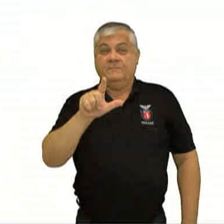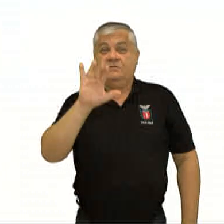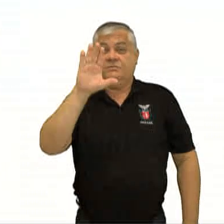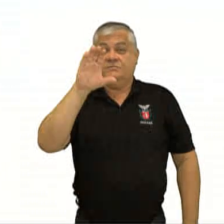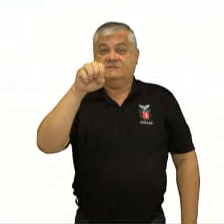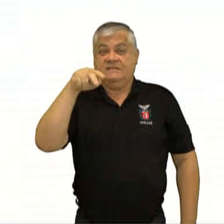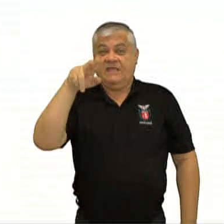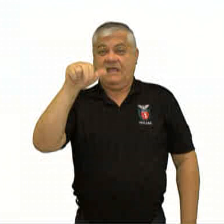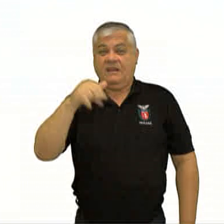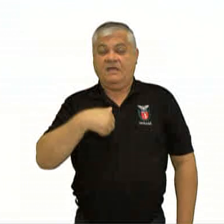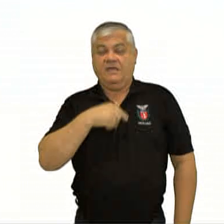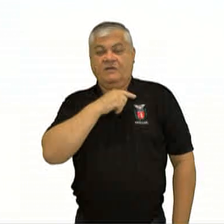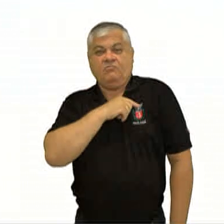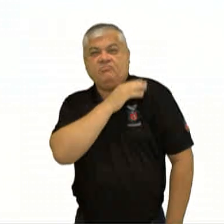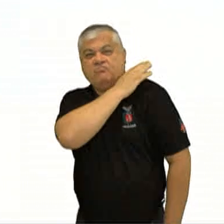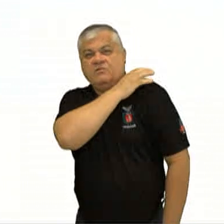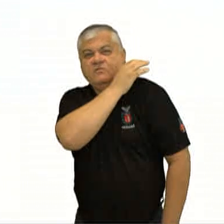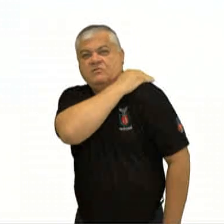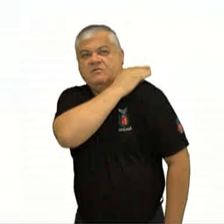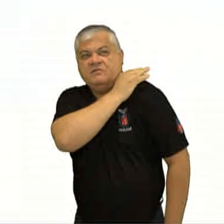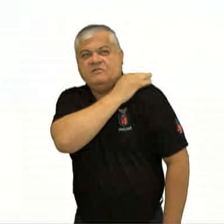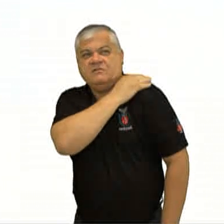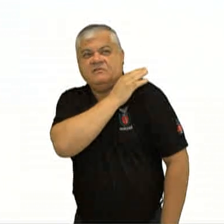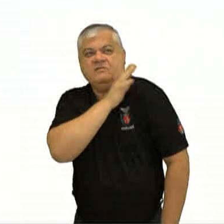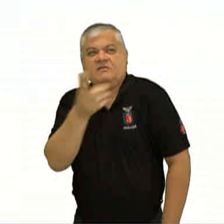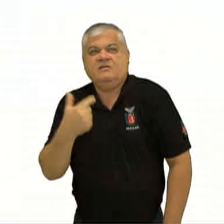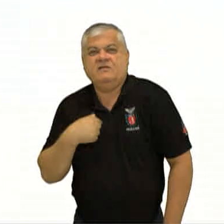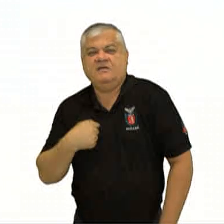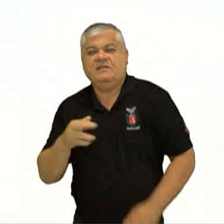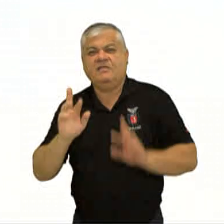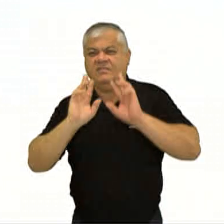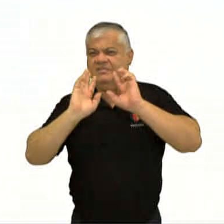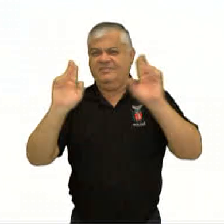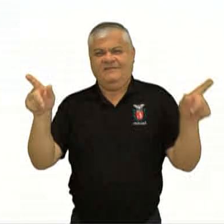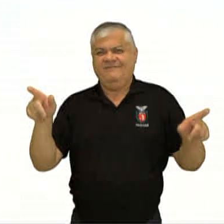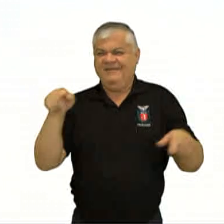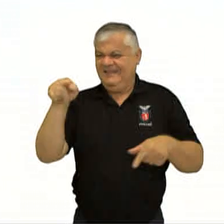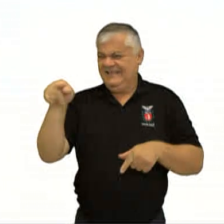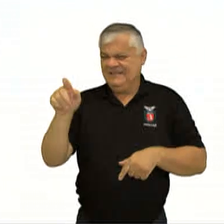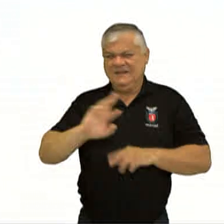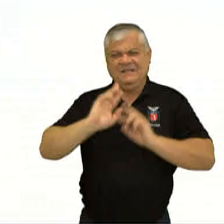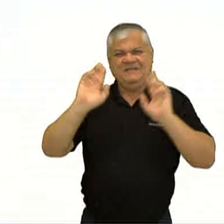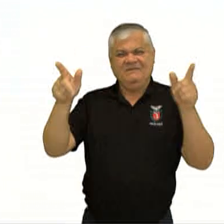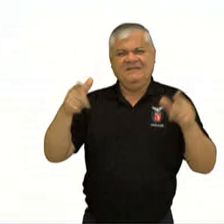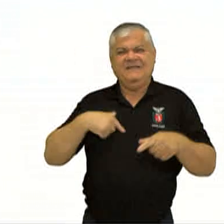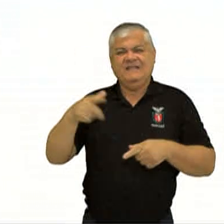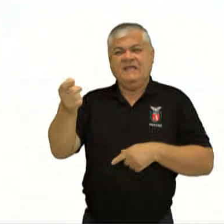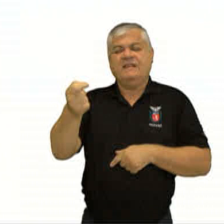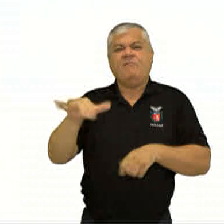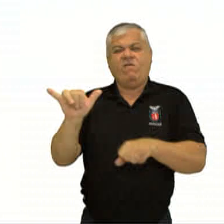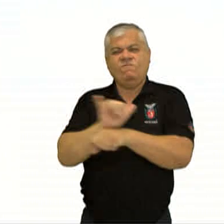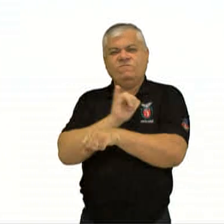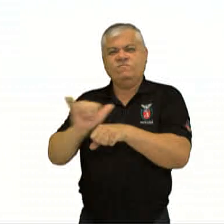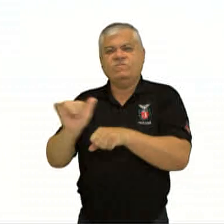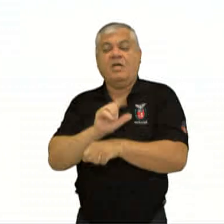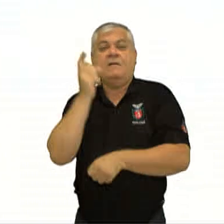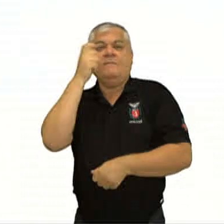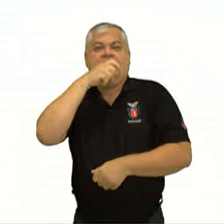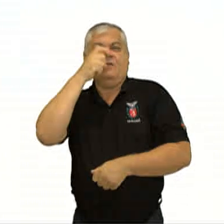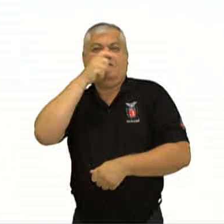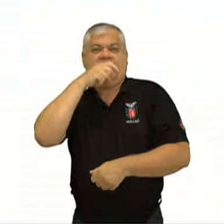corcunda, comunica-se através de sinais estranhos e sua personalidade é de um enganador. Então, a maioria é